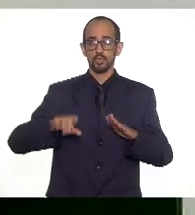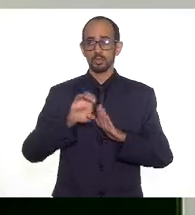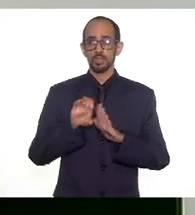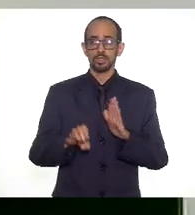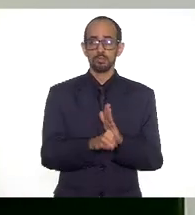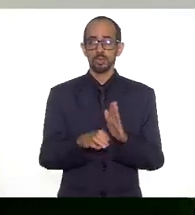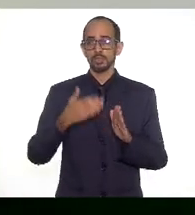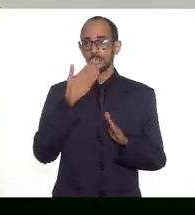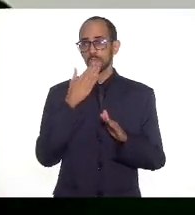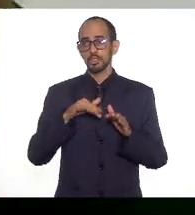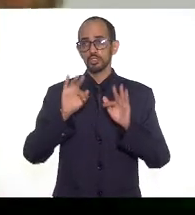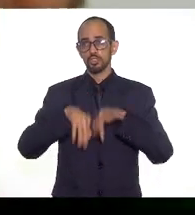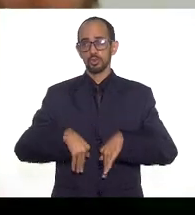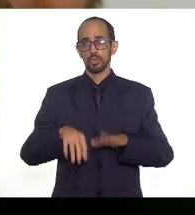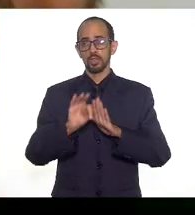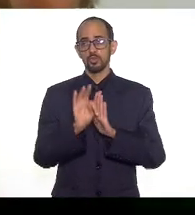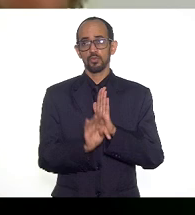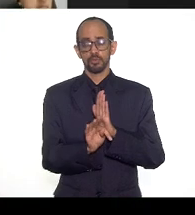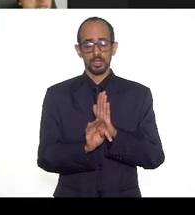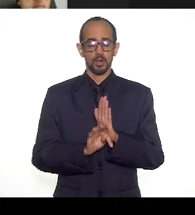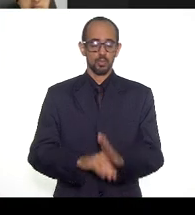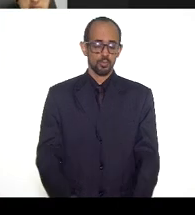pedindo forma final de redação.